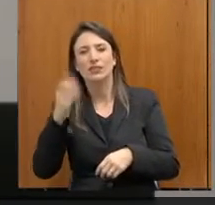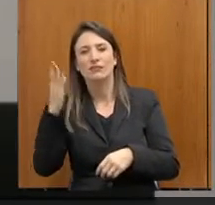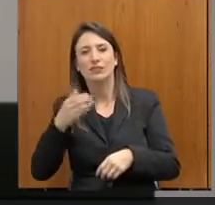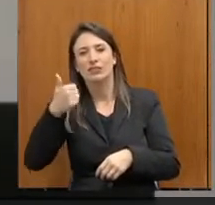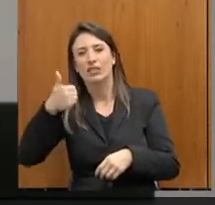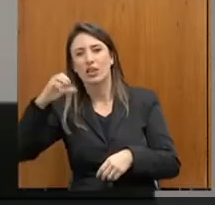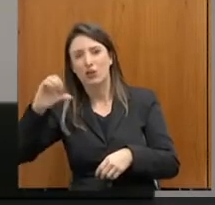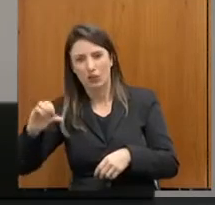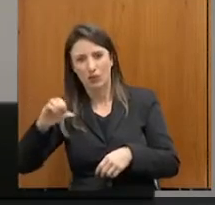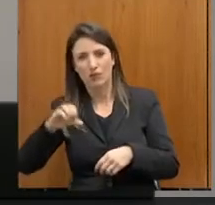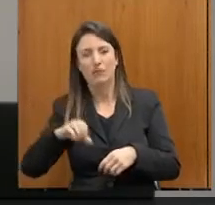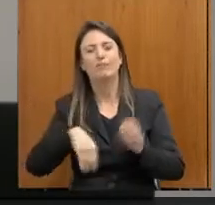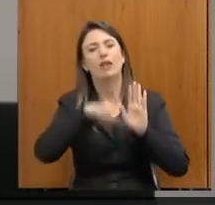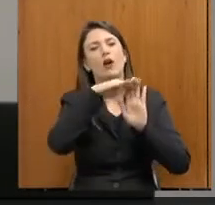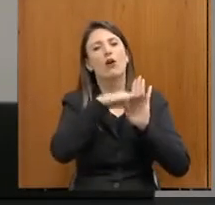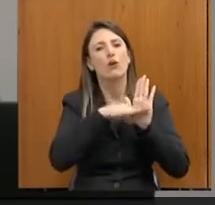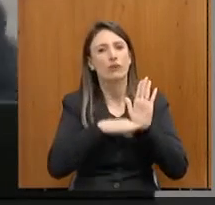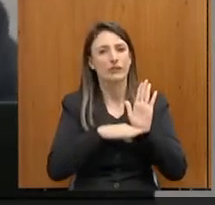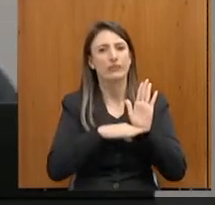ordem